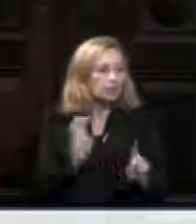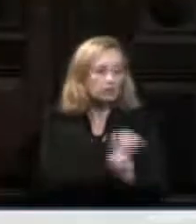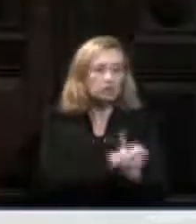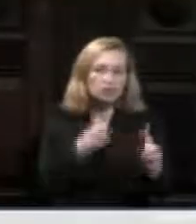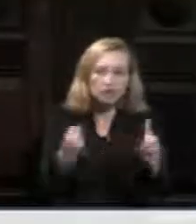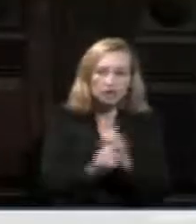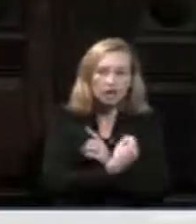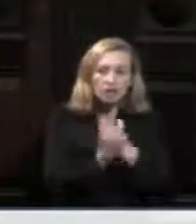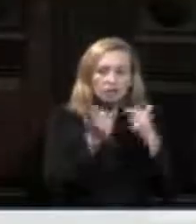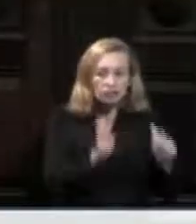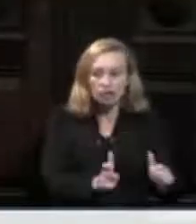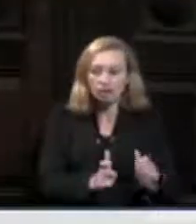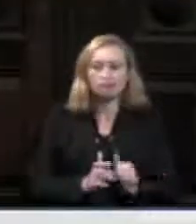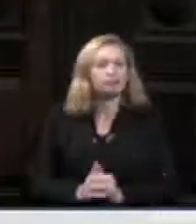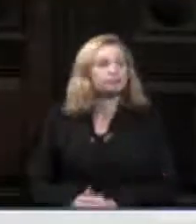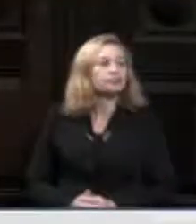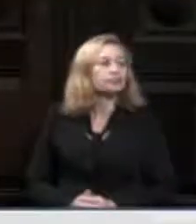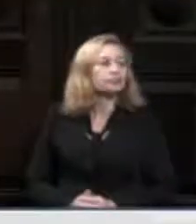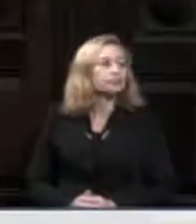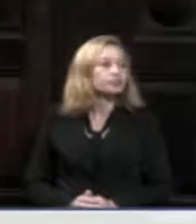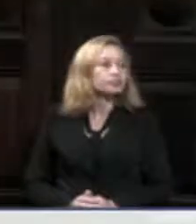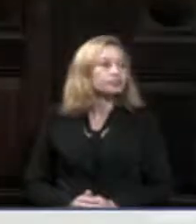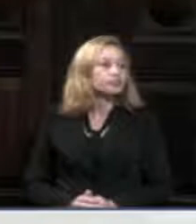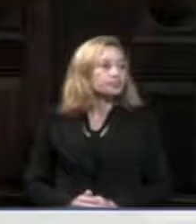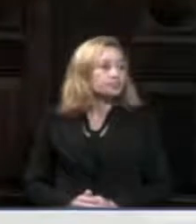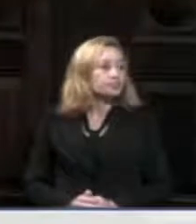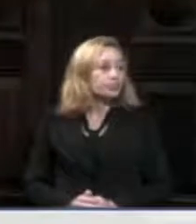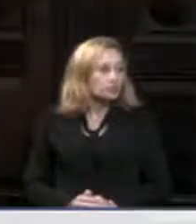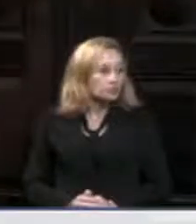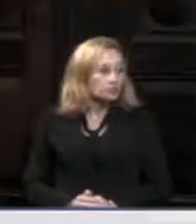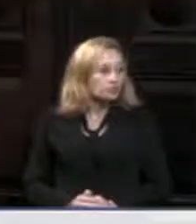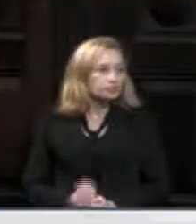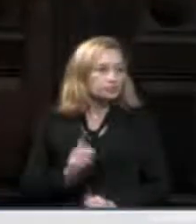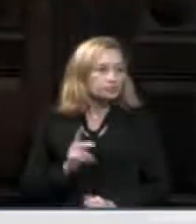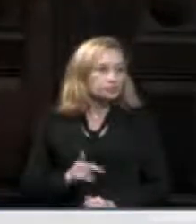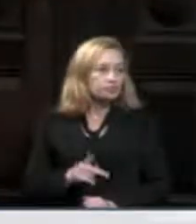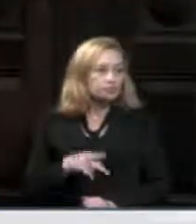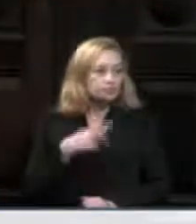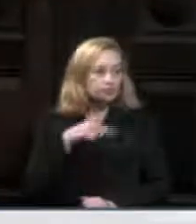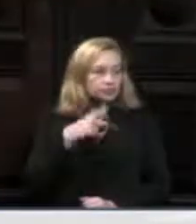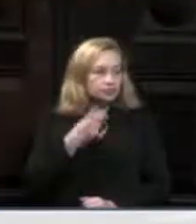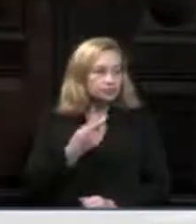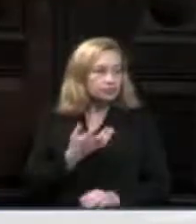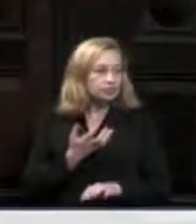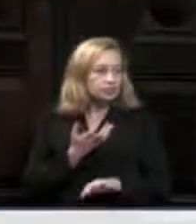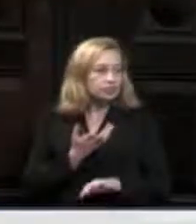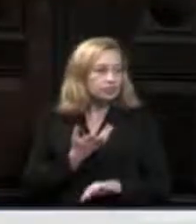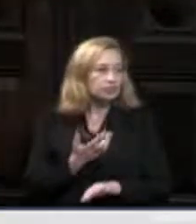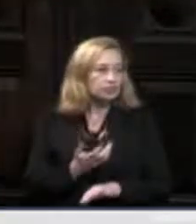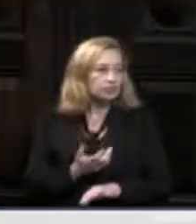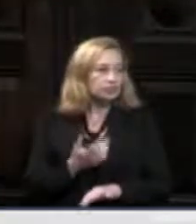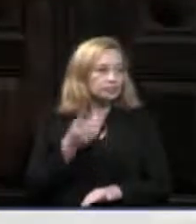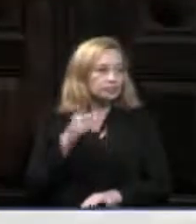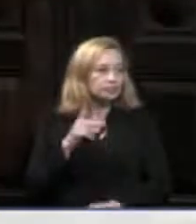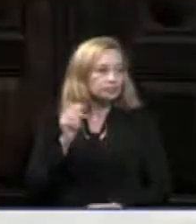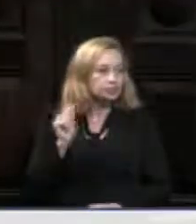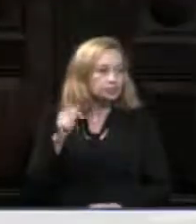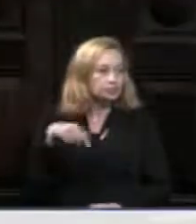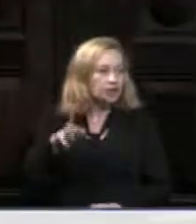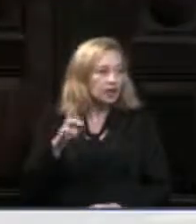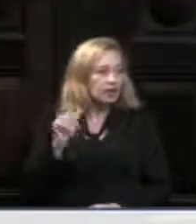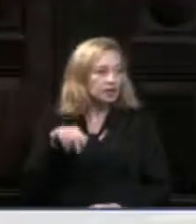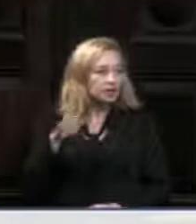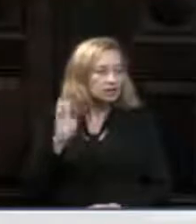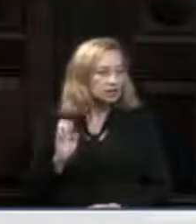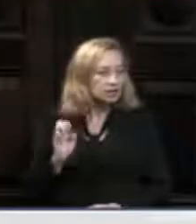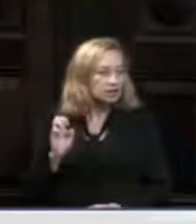efetiva. Quando foi decretado o Parque da Costa do Sol, eu ouvi ontem um testemunho, o cidadão dizendo: eu moro há 23